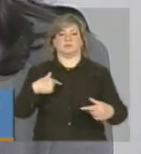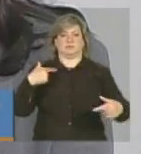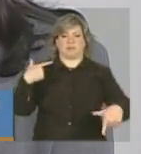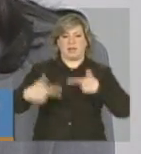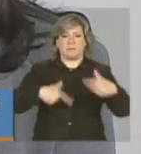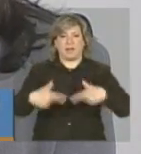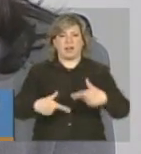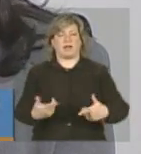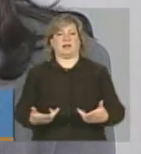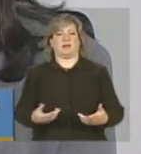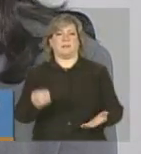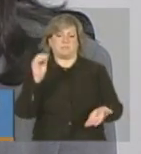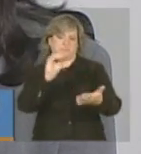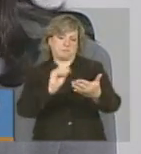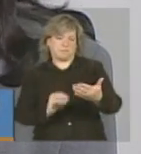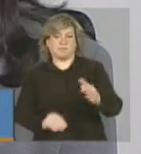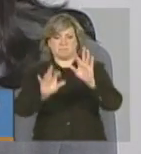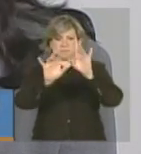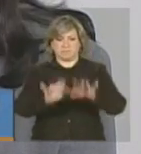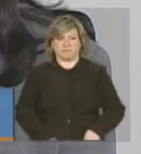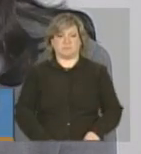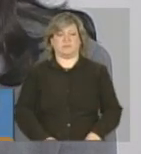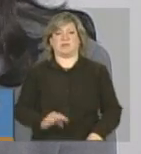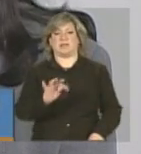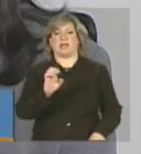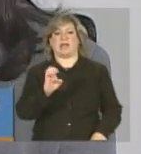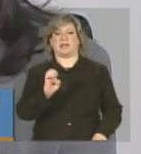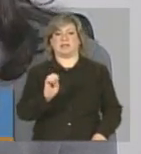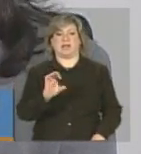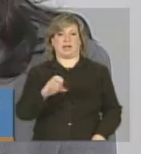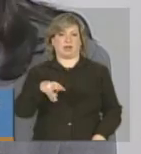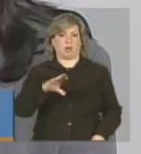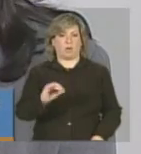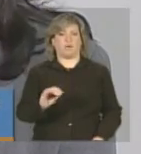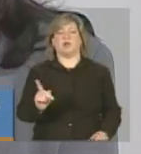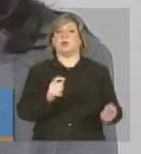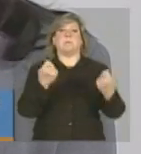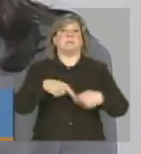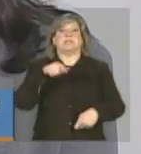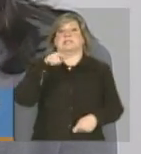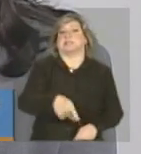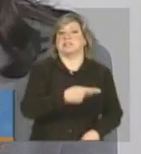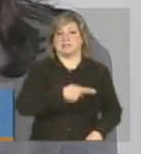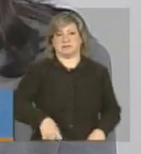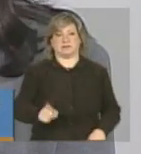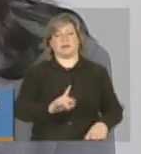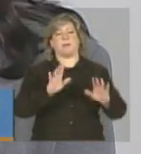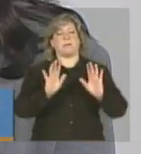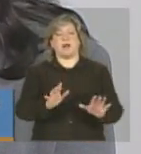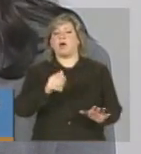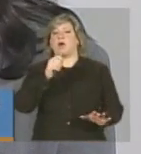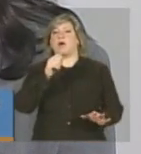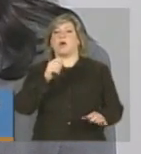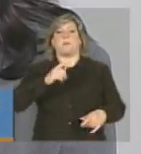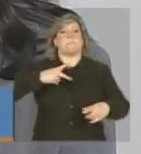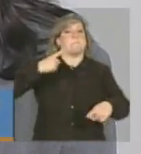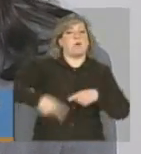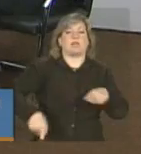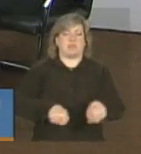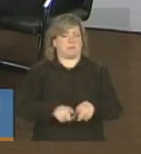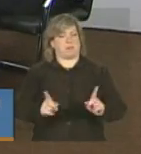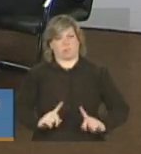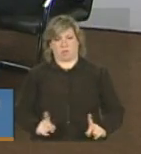condição de preencher o questionário, um técnico, não precisa necessariamente ser um presidente, mas também não tem nada que o impeça disso.